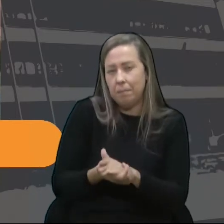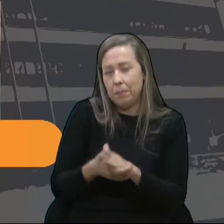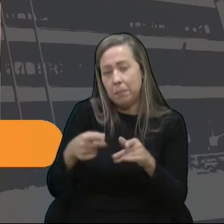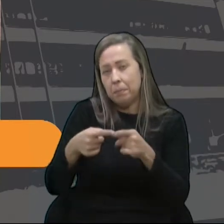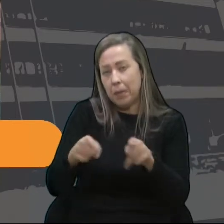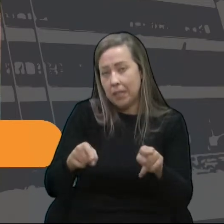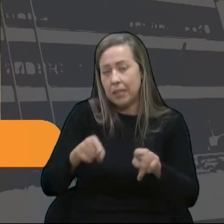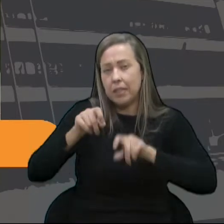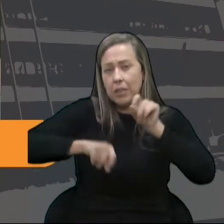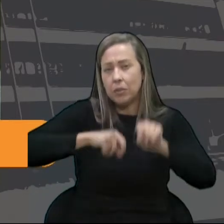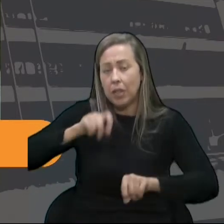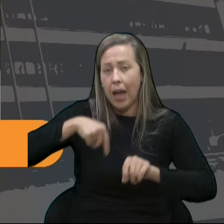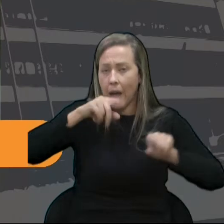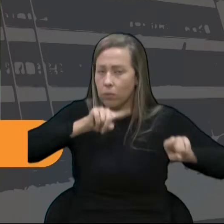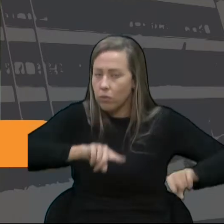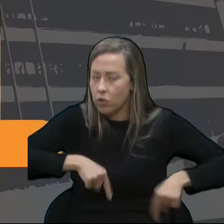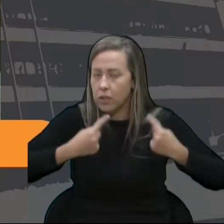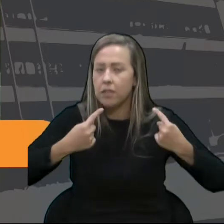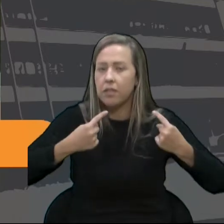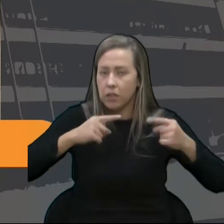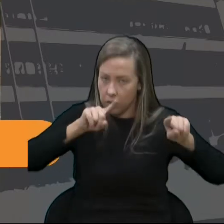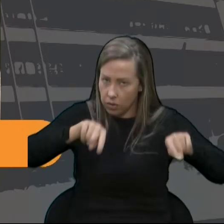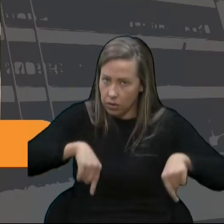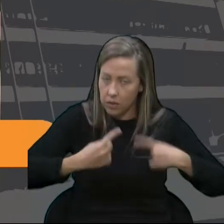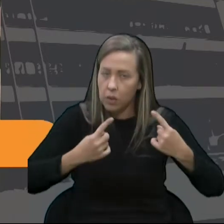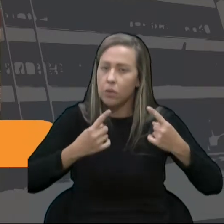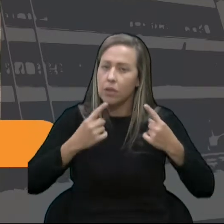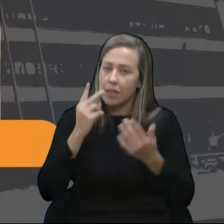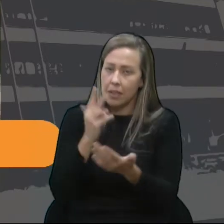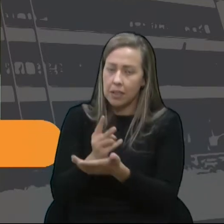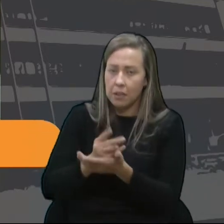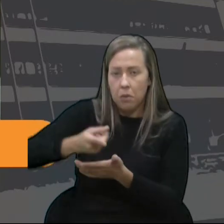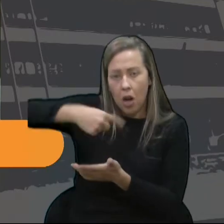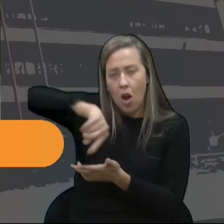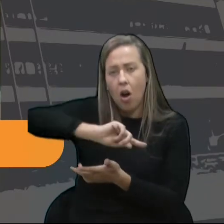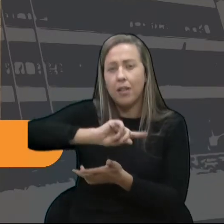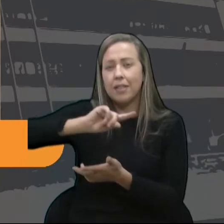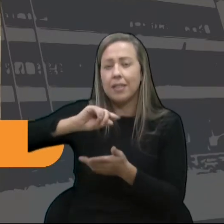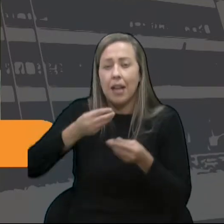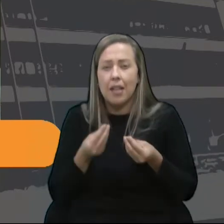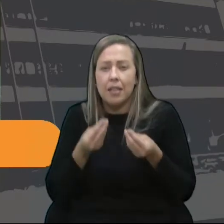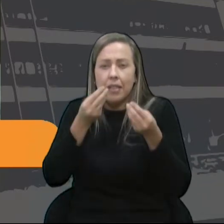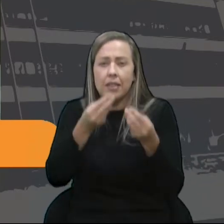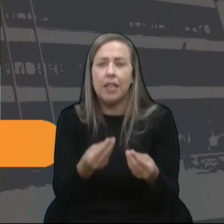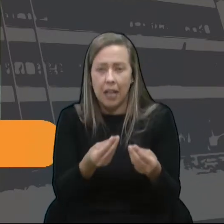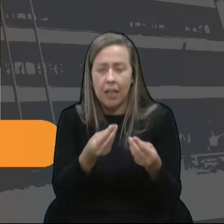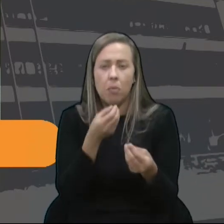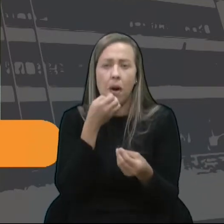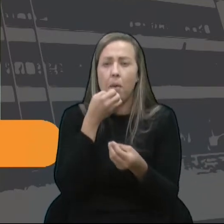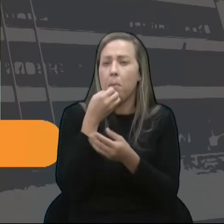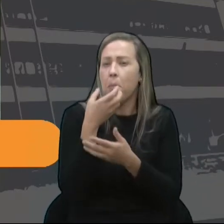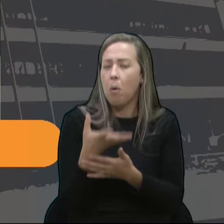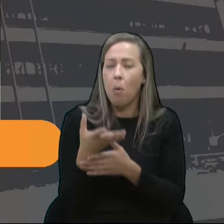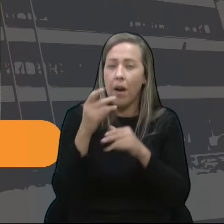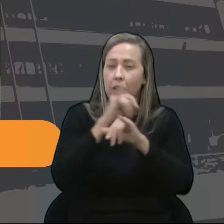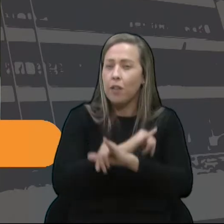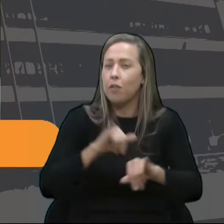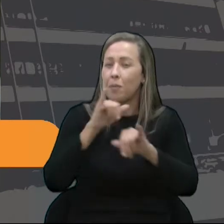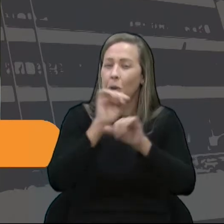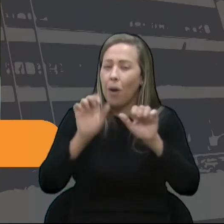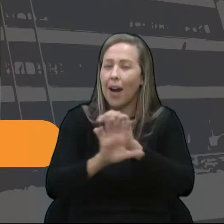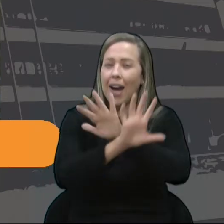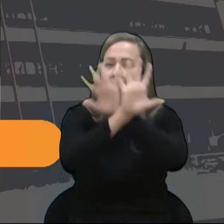mas é o desafio, né? E esse desafio, para que a gente entregue uma informação de